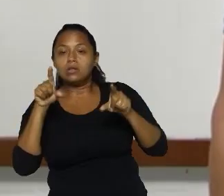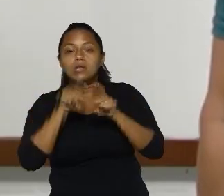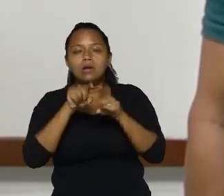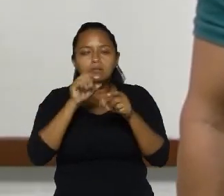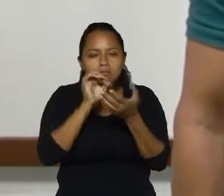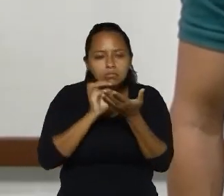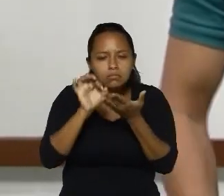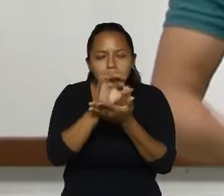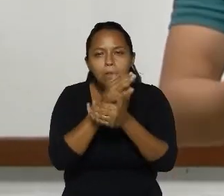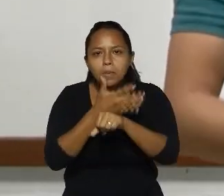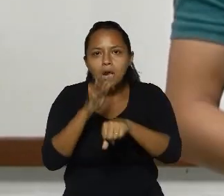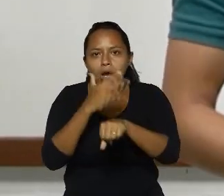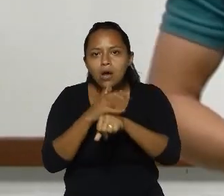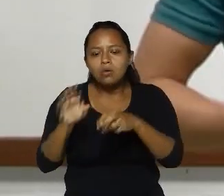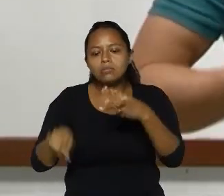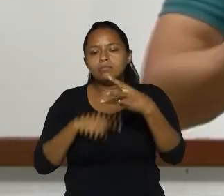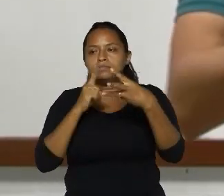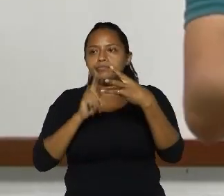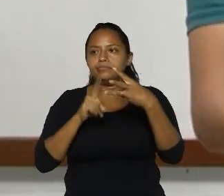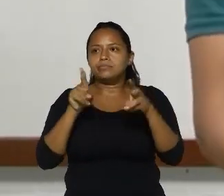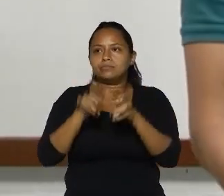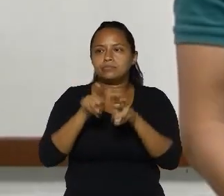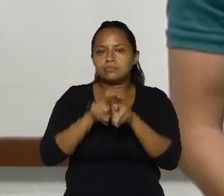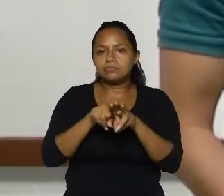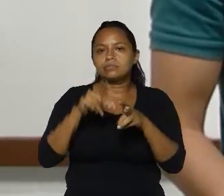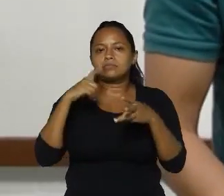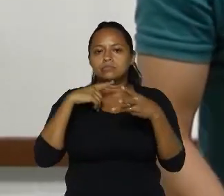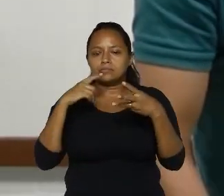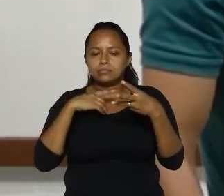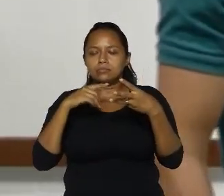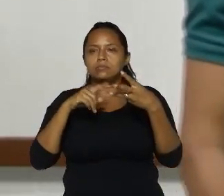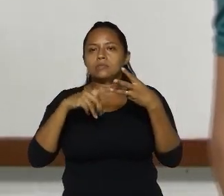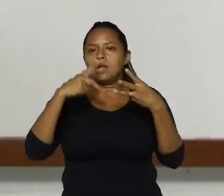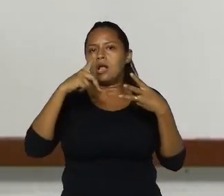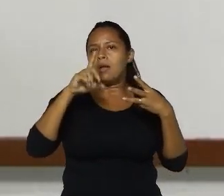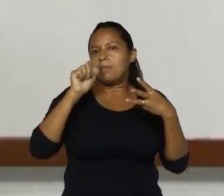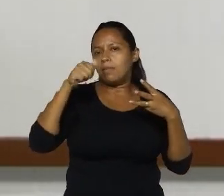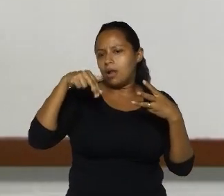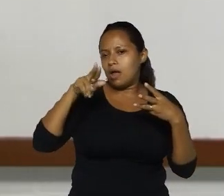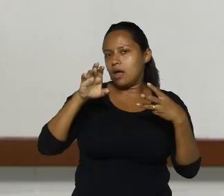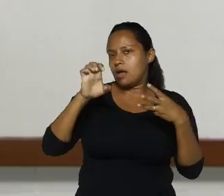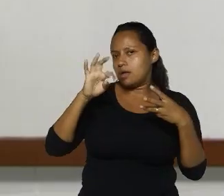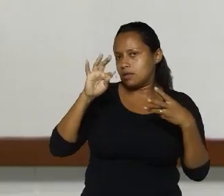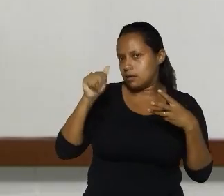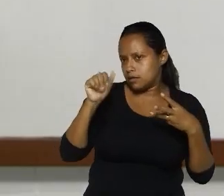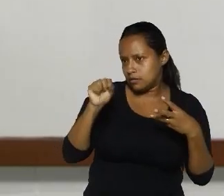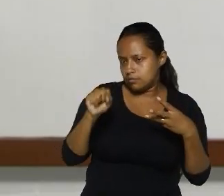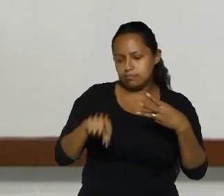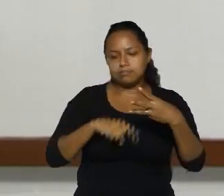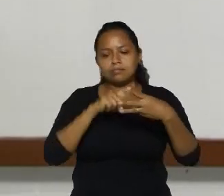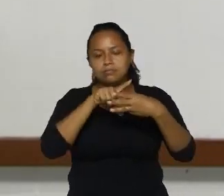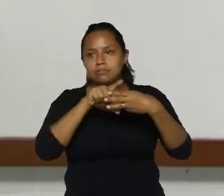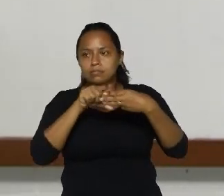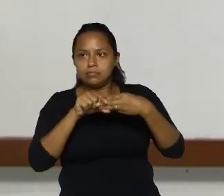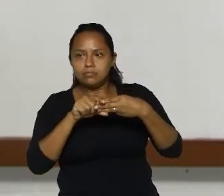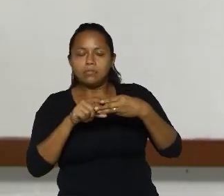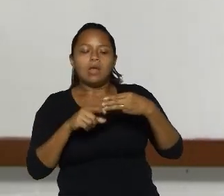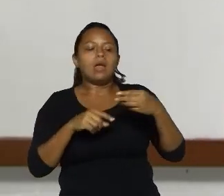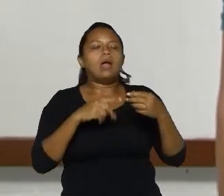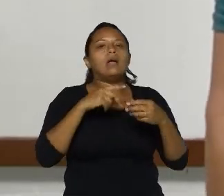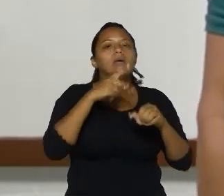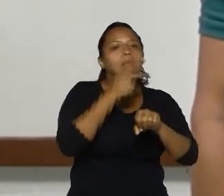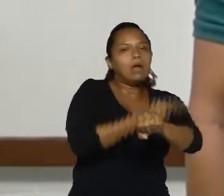glóbulos brancos. E nós temos fragmentos de célula que chamamos de plaquetas. Então, o plasma